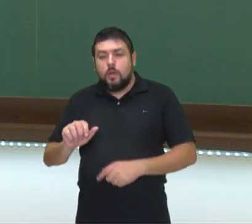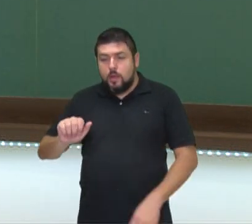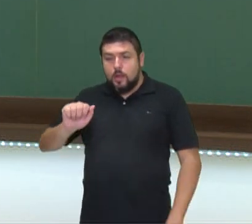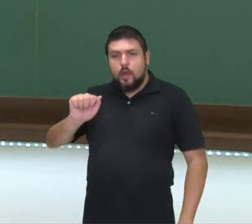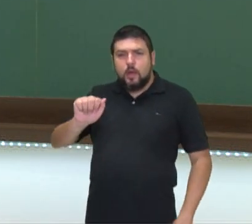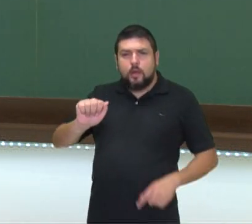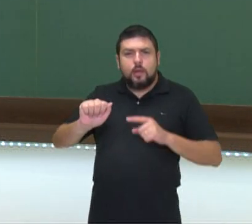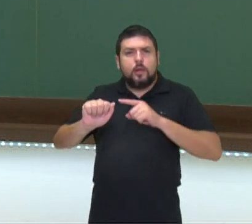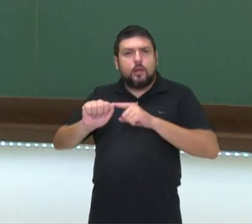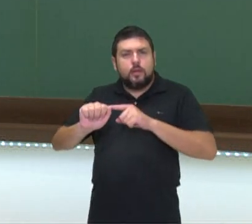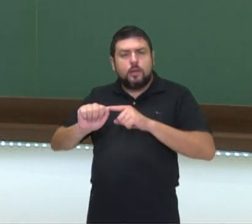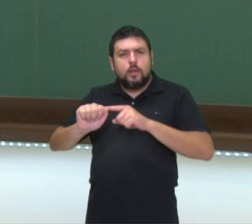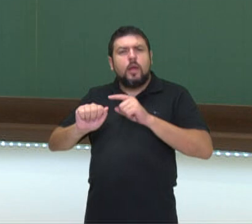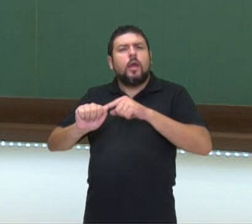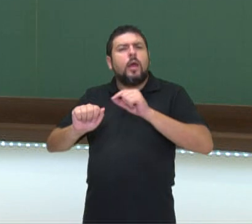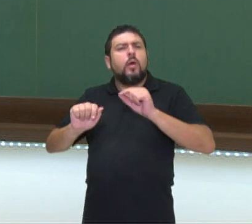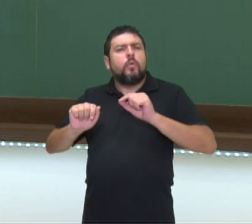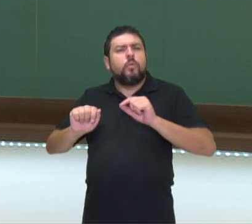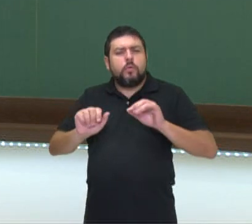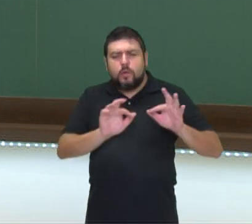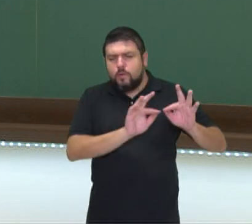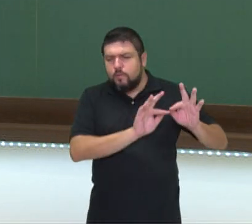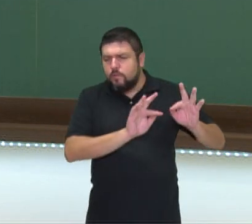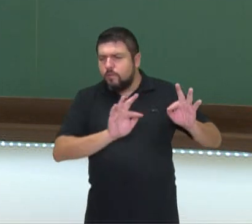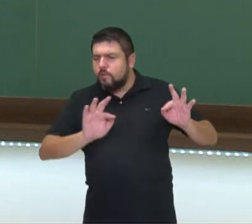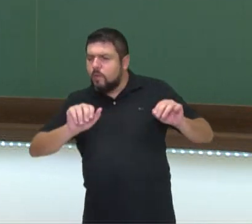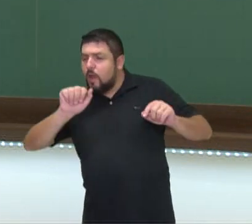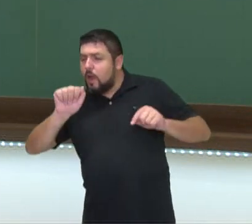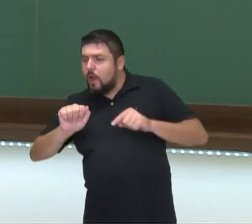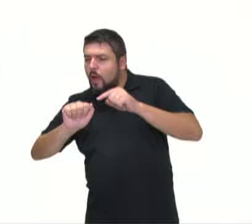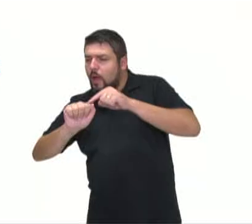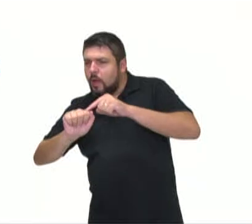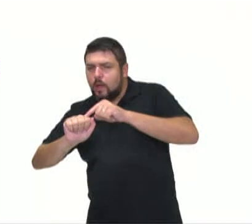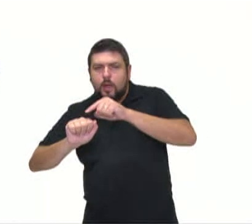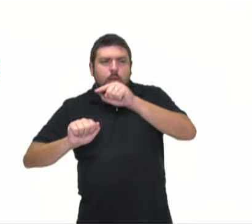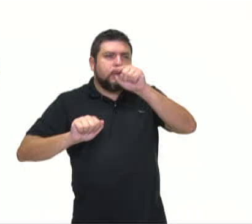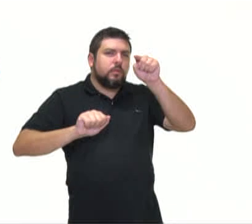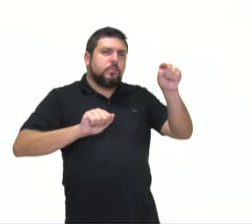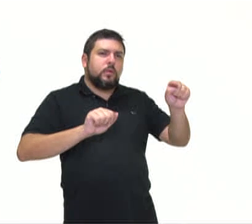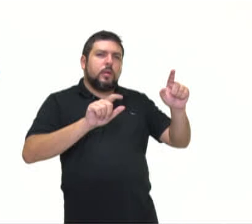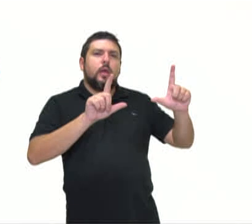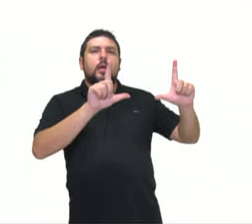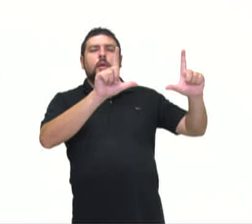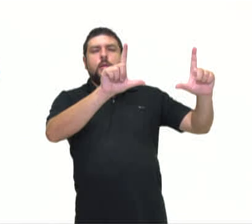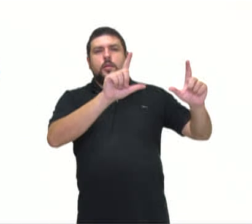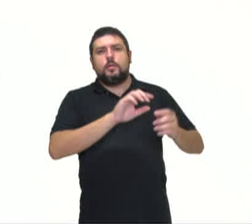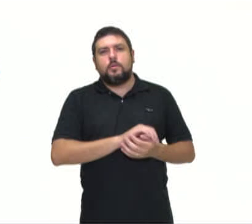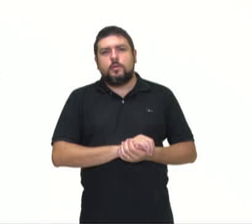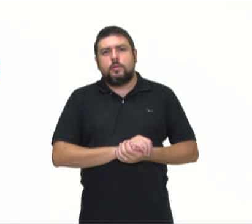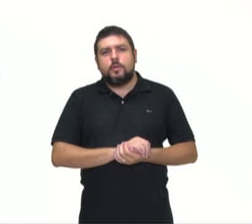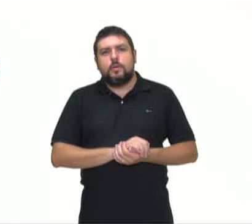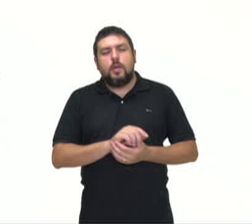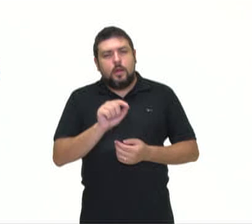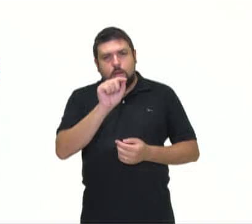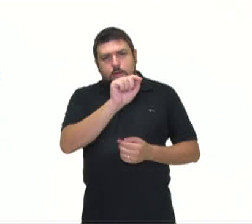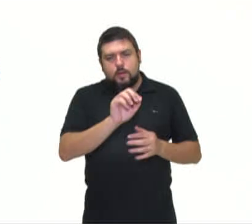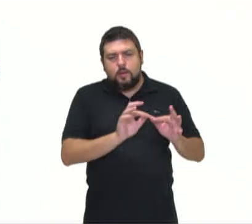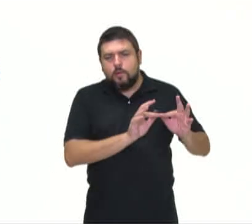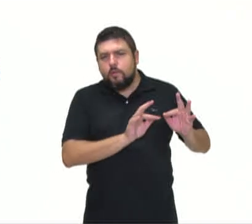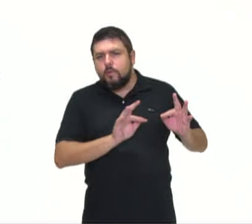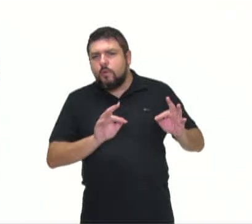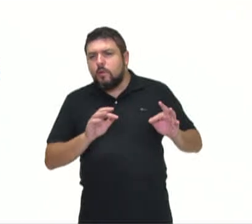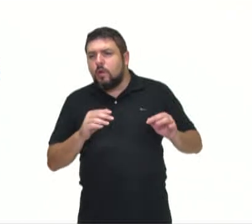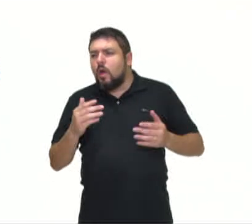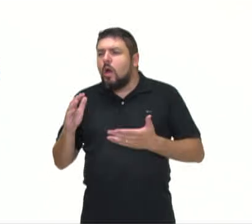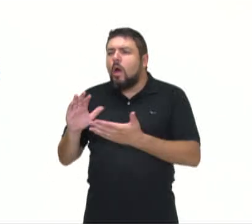obra novamente. Nós temos o pronome a. Outras a consideraram extraordinária. Esse a é a tela que apareceu